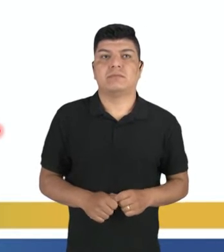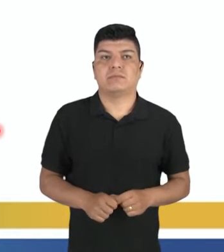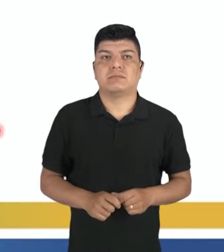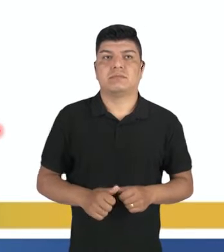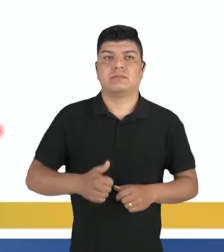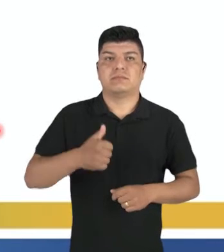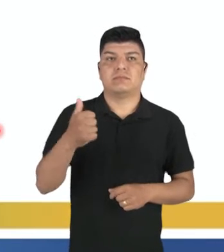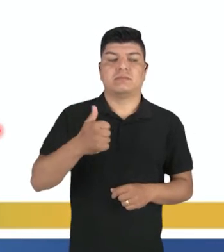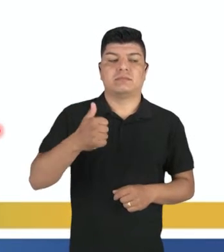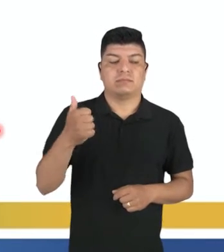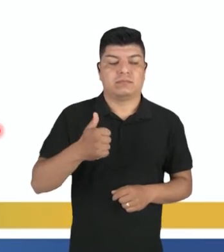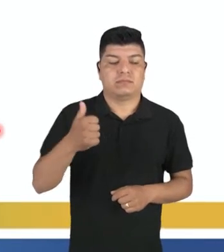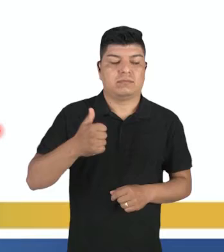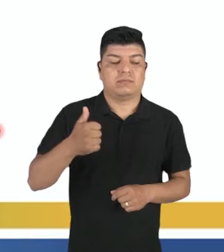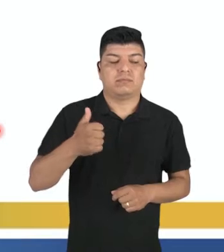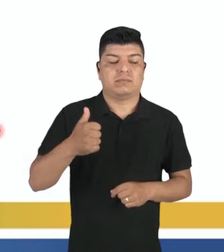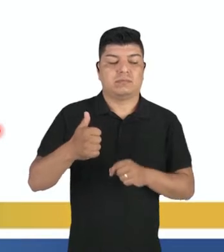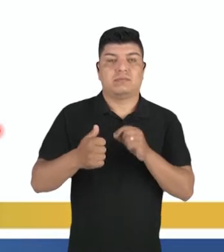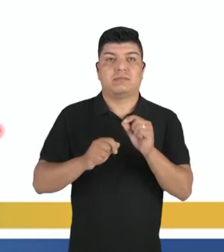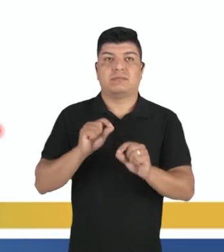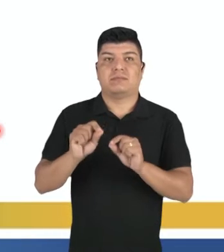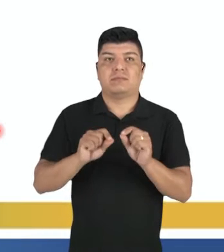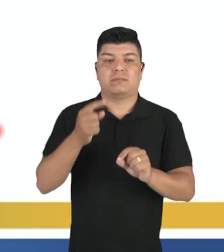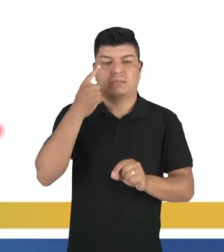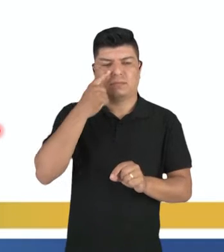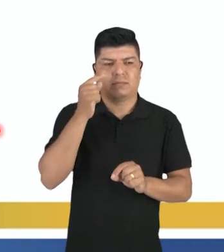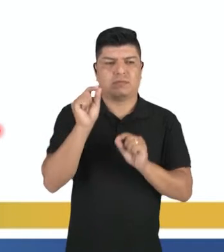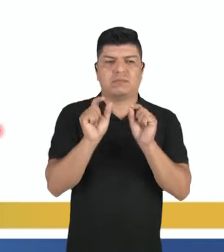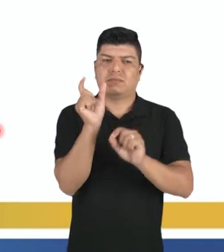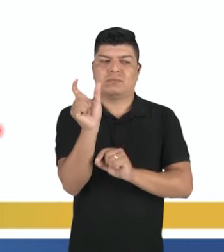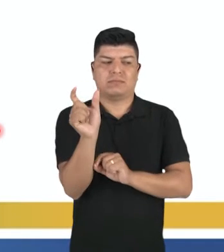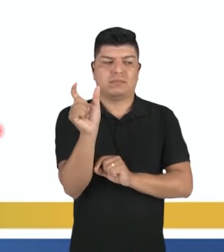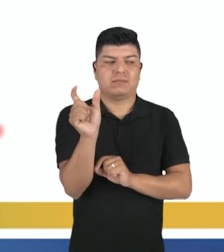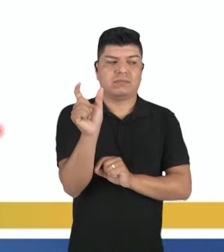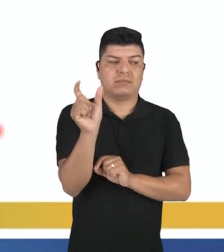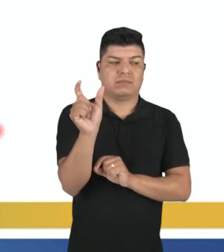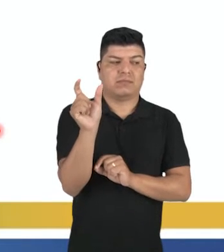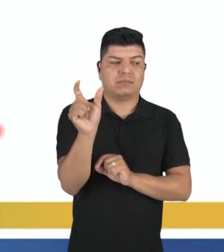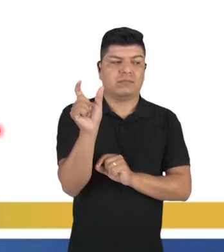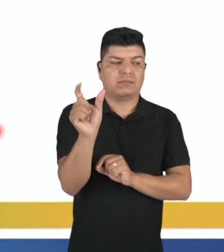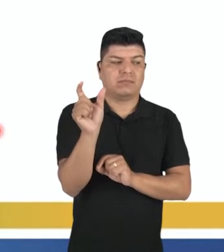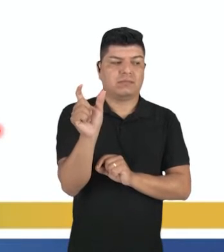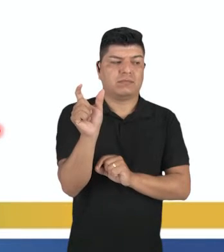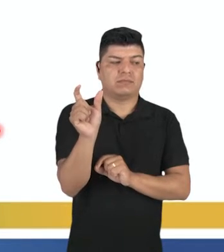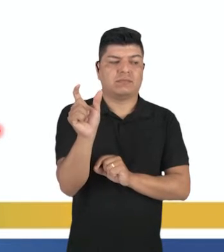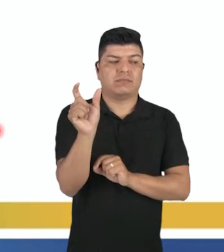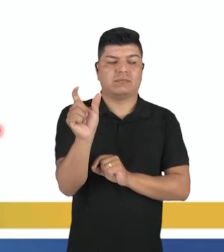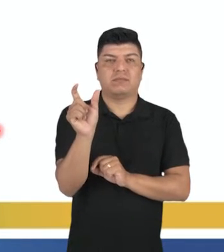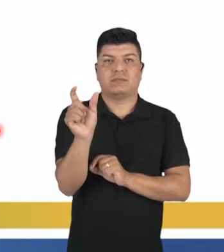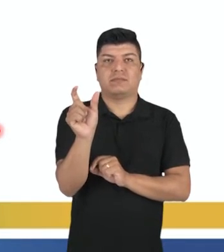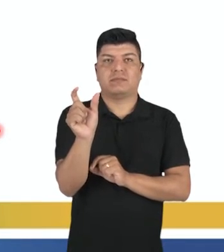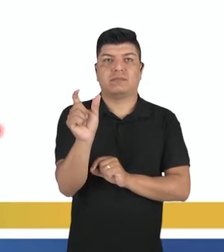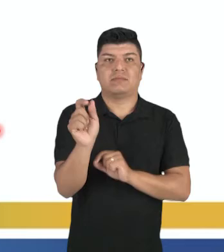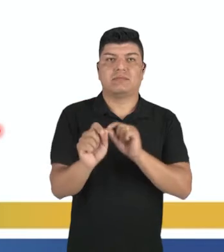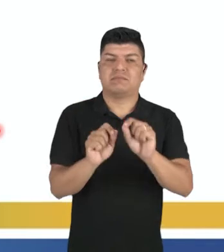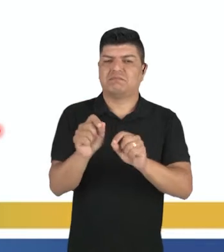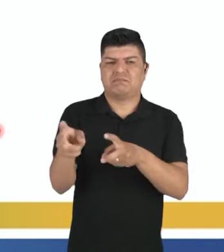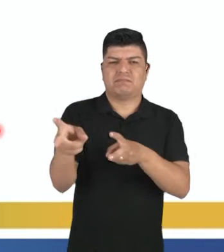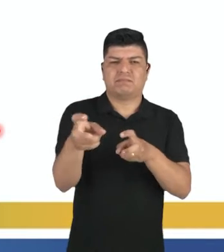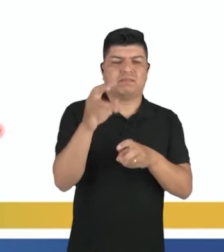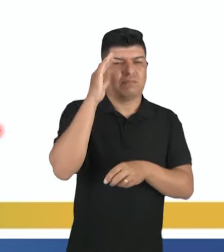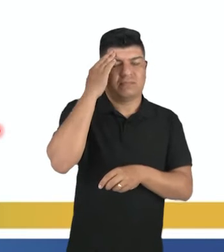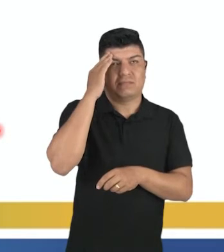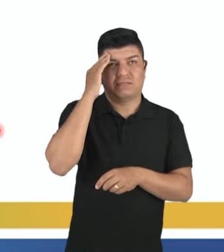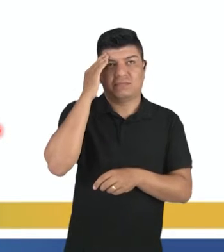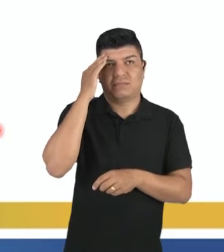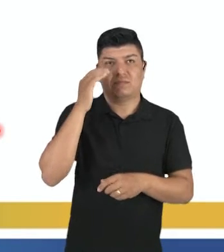Primeiro de tudo, pensar o que é essa mesóclise. Ah, professora, depois que eu li o texto, ainda assim eu não consegui